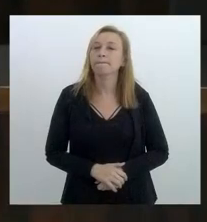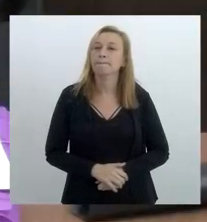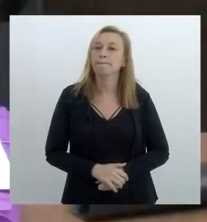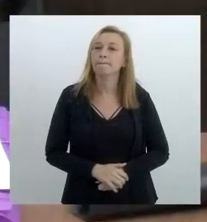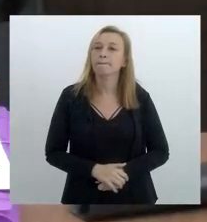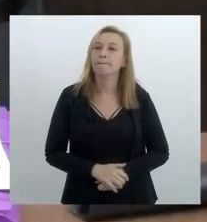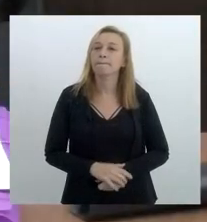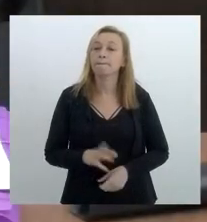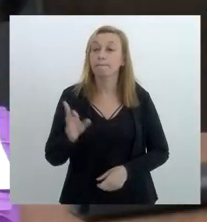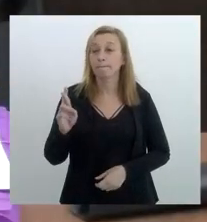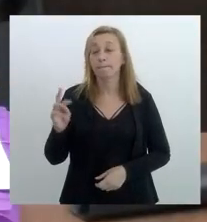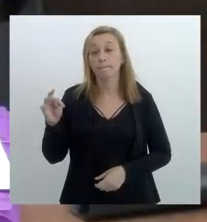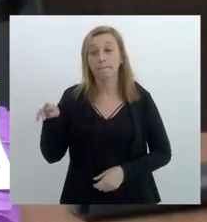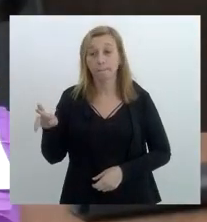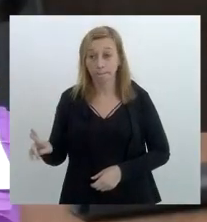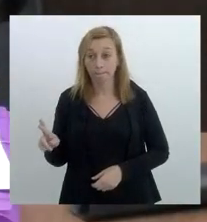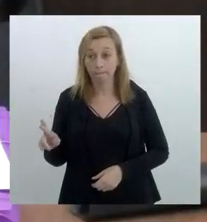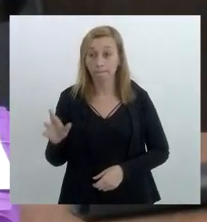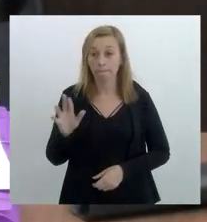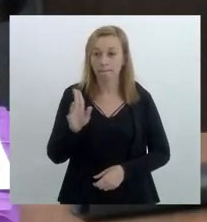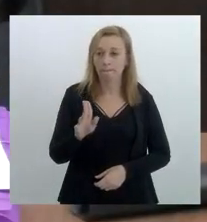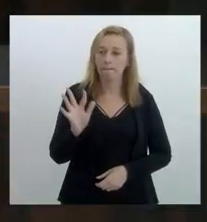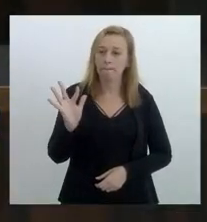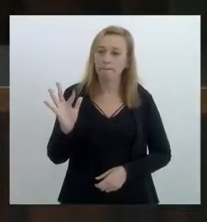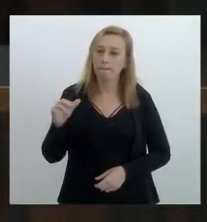O nosso reitor da UENF